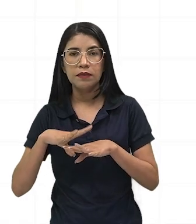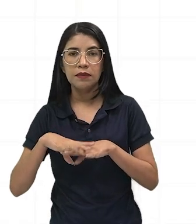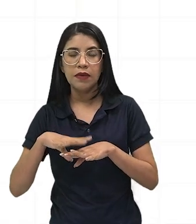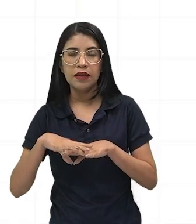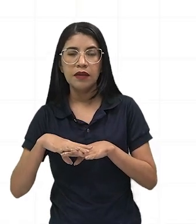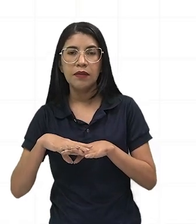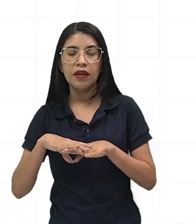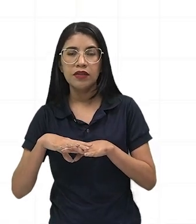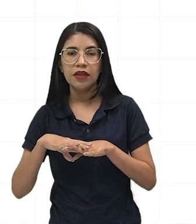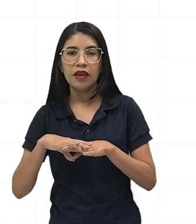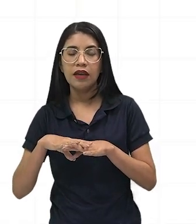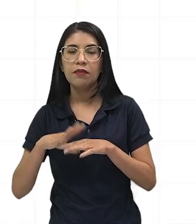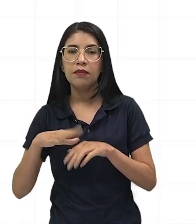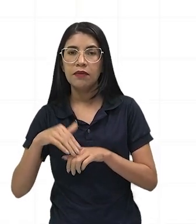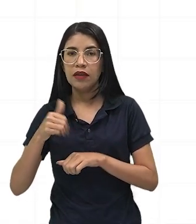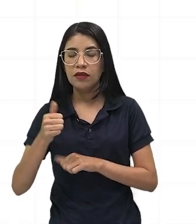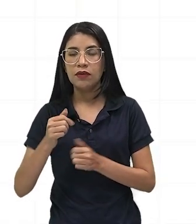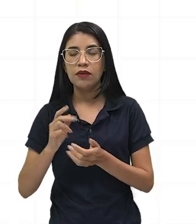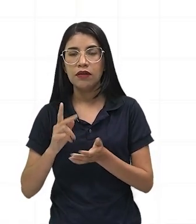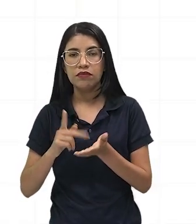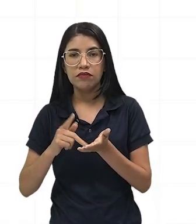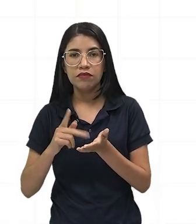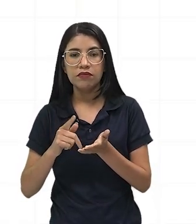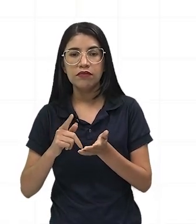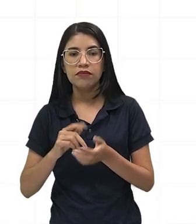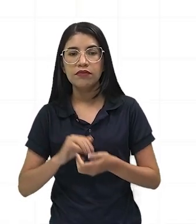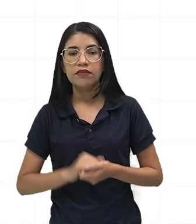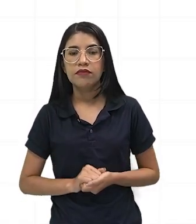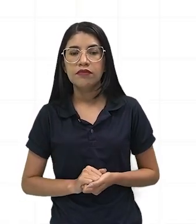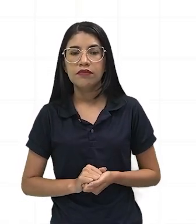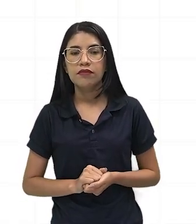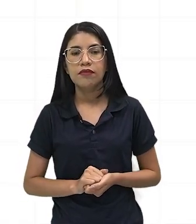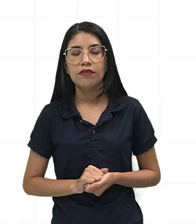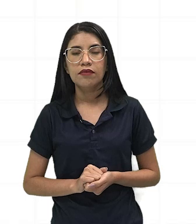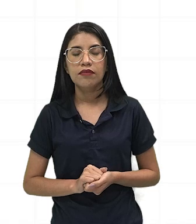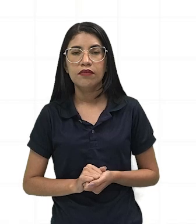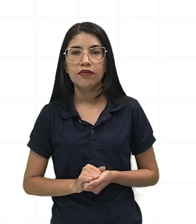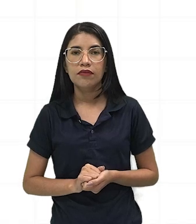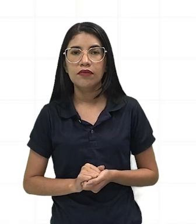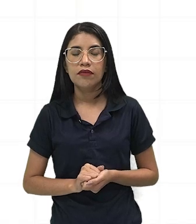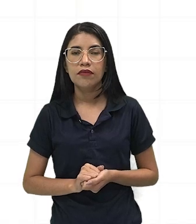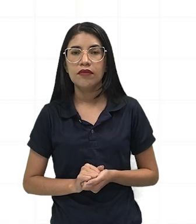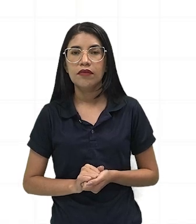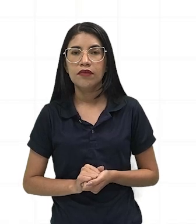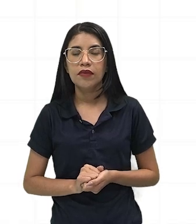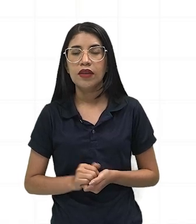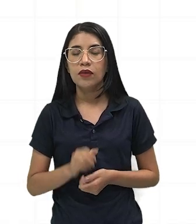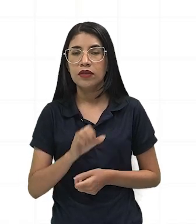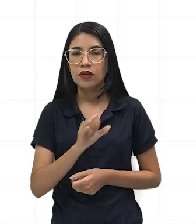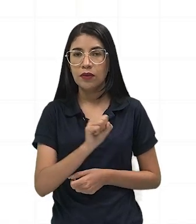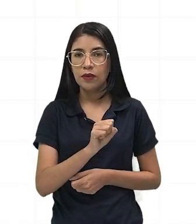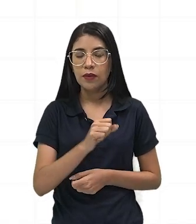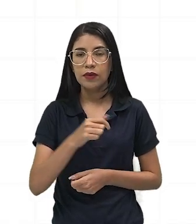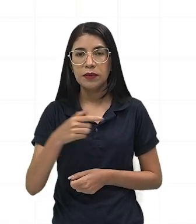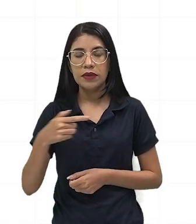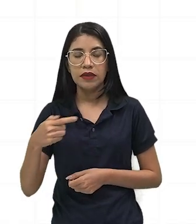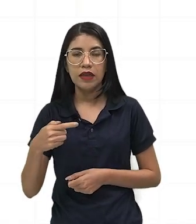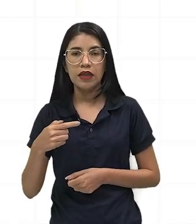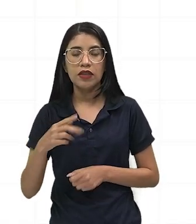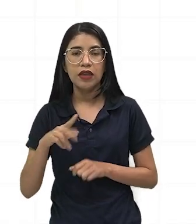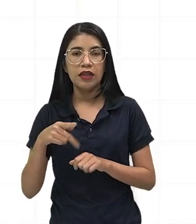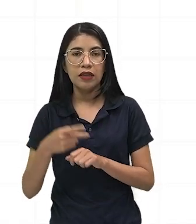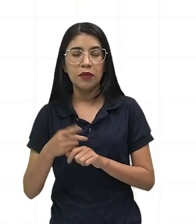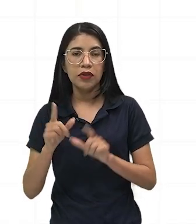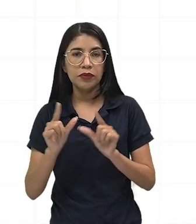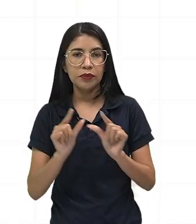ele aumentou. Então, aqui ele tirou uma nota 8 e 7. E depois ele diminuiu um